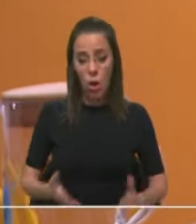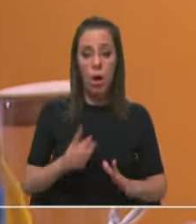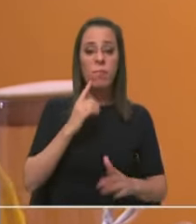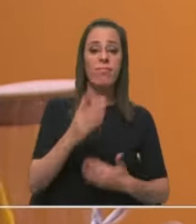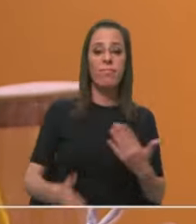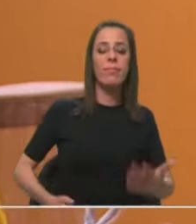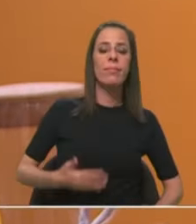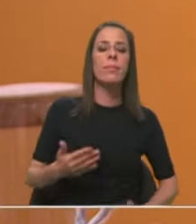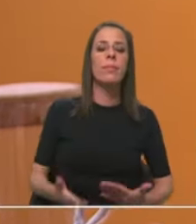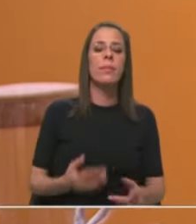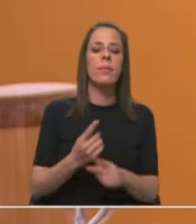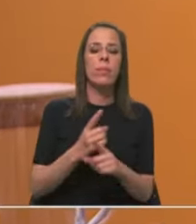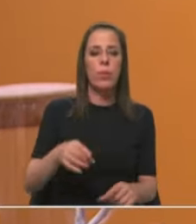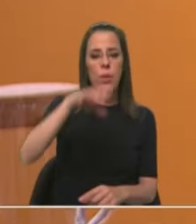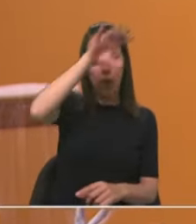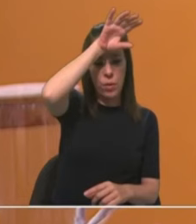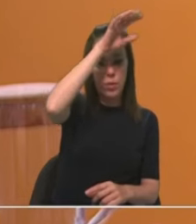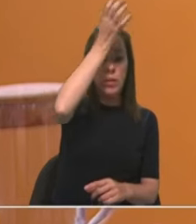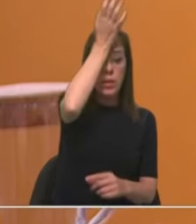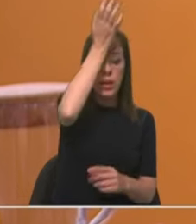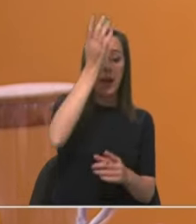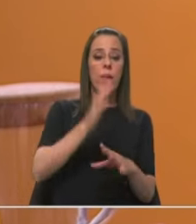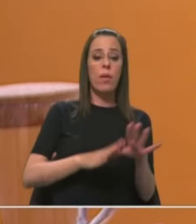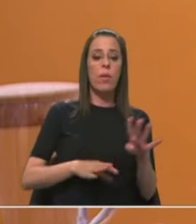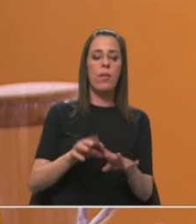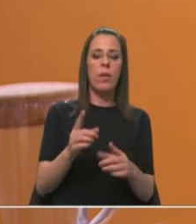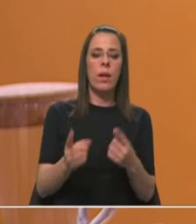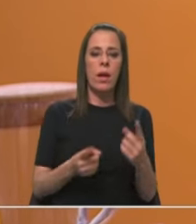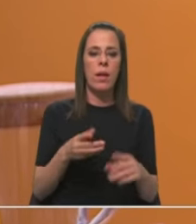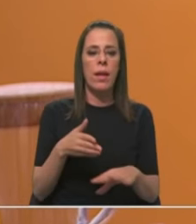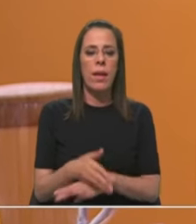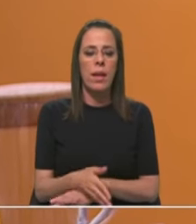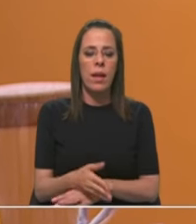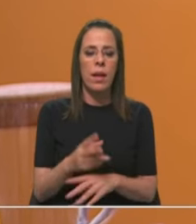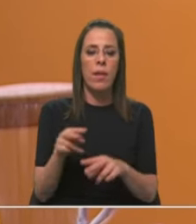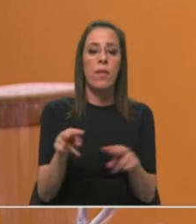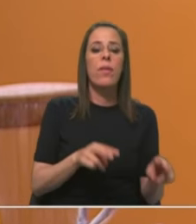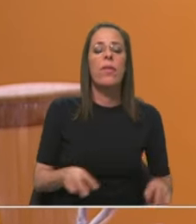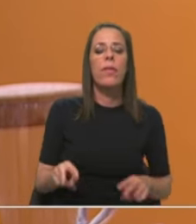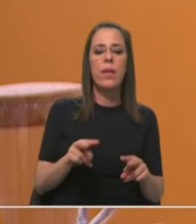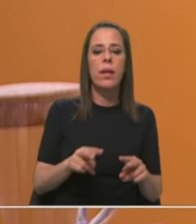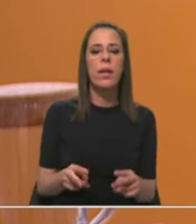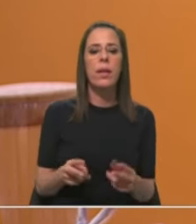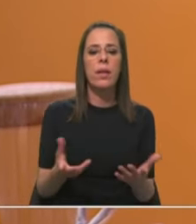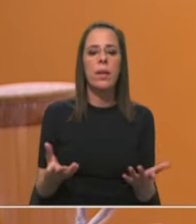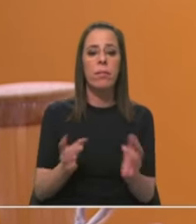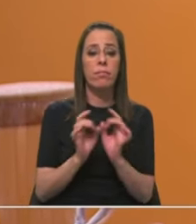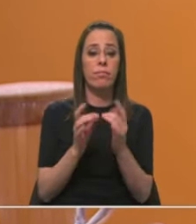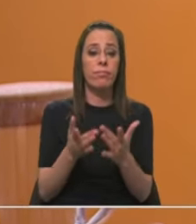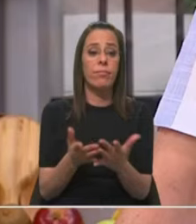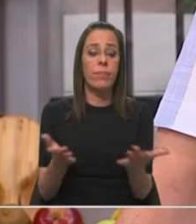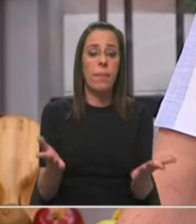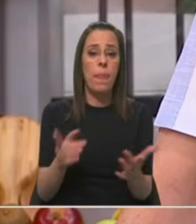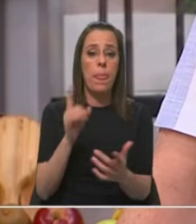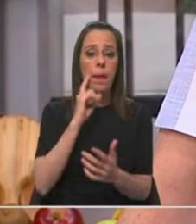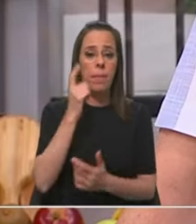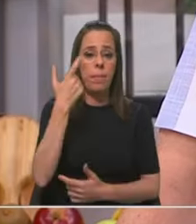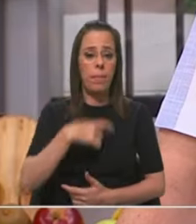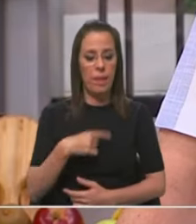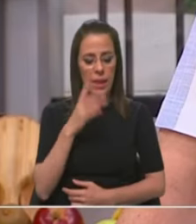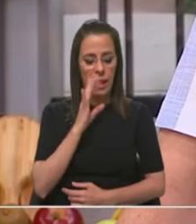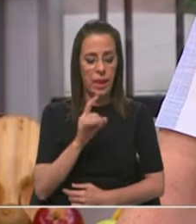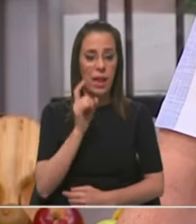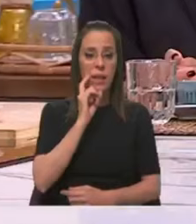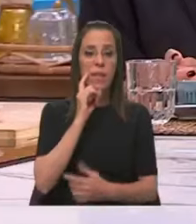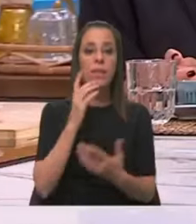ficar até porque o Zé tem o Zé tem feito aí Alguns diretos e alguns vídeos tem usado as redes sociais no fundo para se defender ou tentar